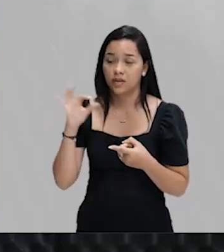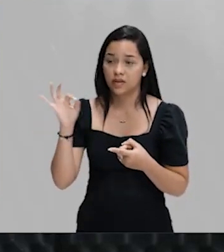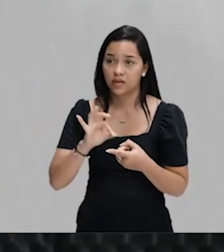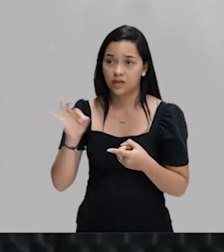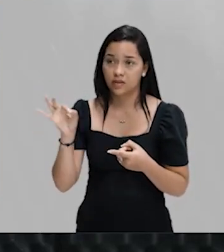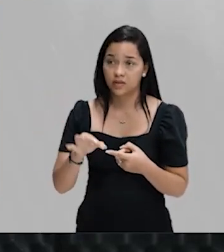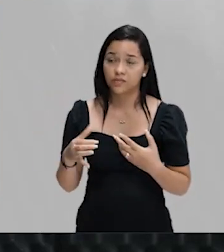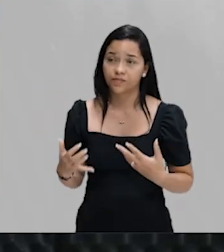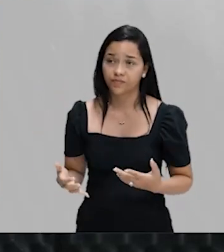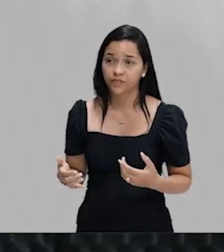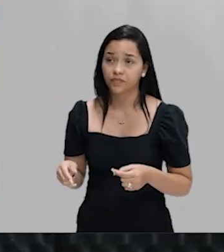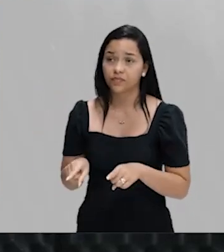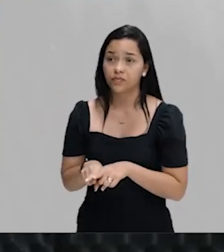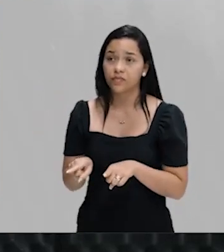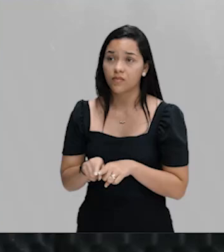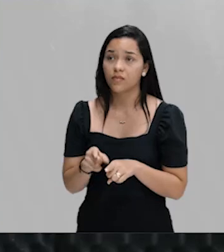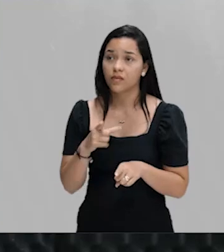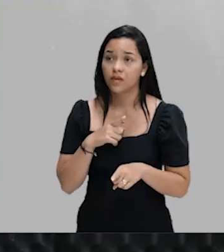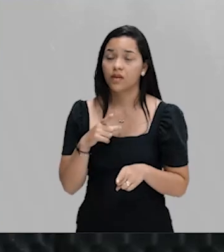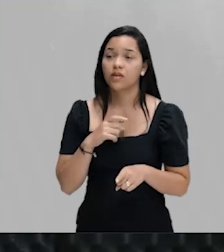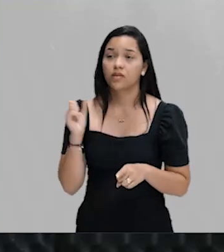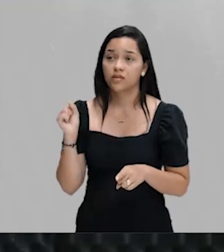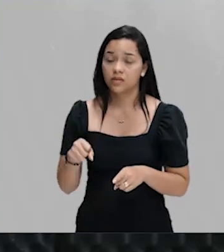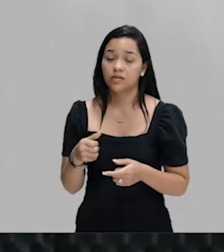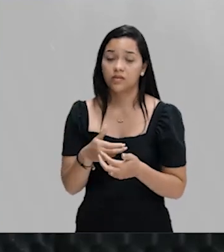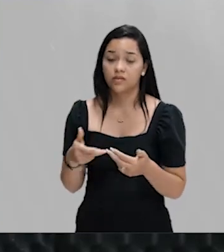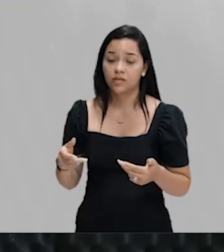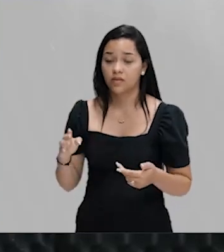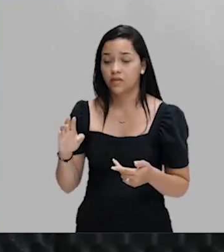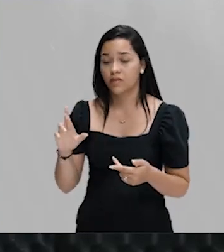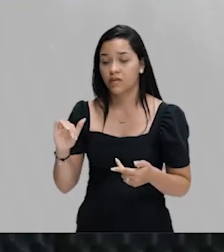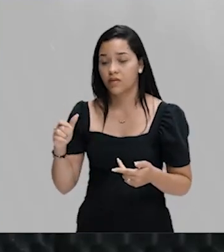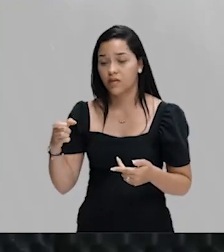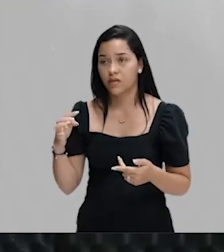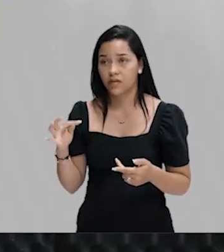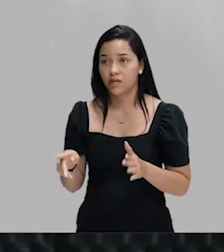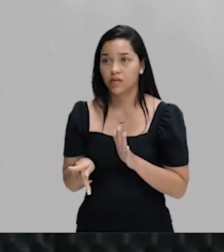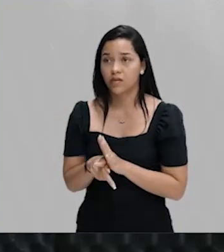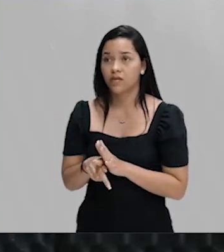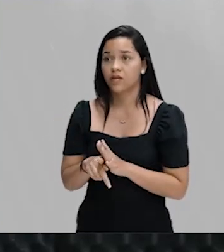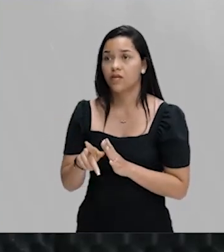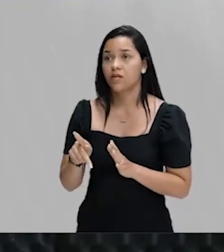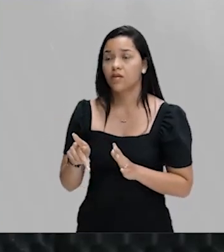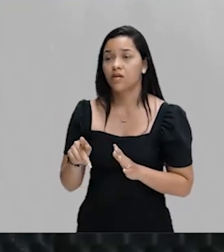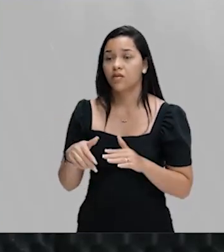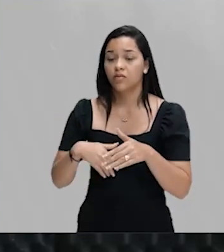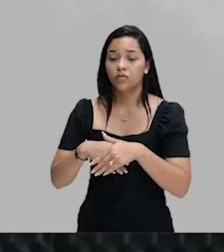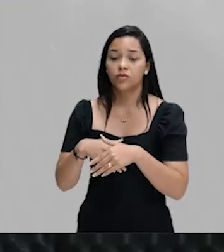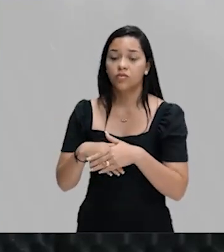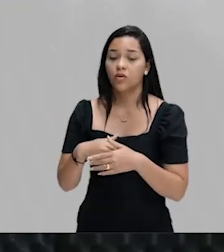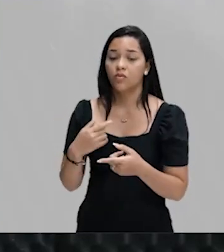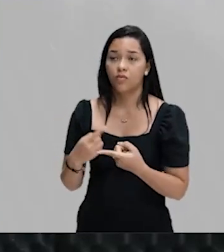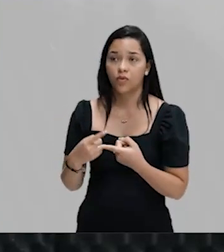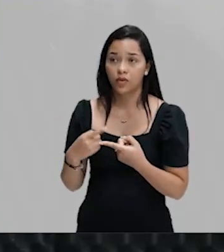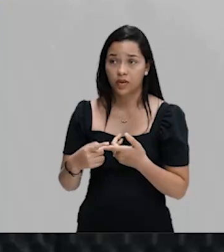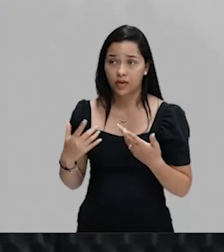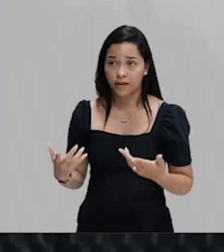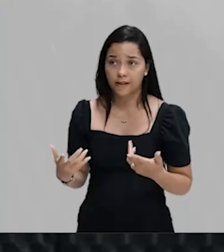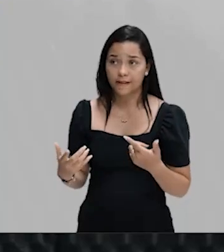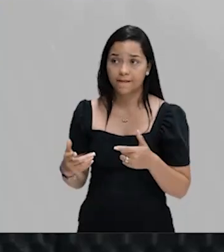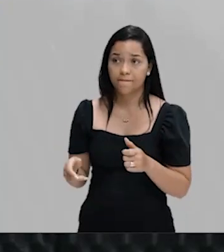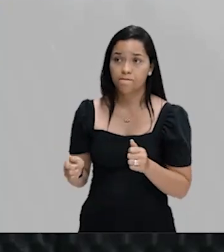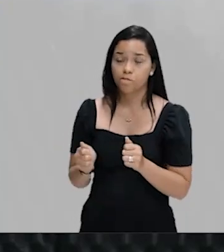extra. Um elemento que também vem sendo ameaçado por esse Brexit, gente, é a Premier League, a Liga de Futebol. Por quê? Com o